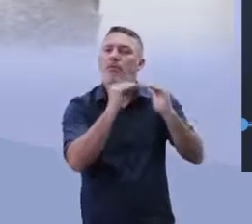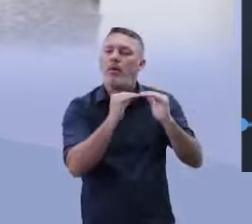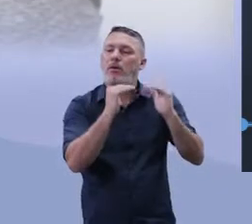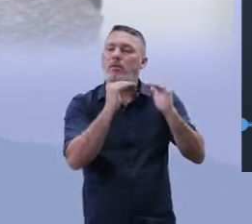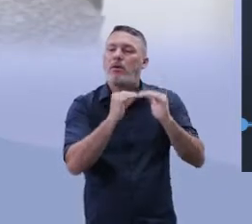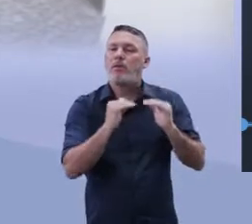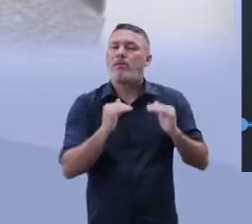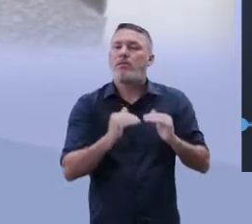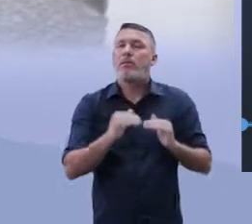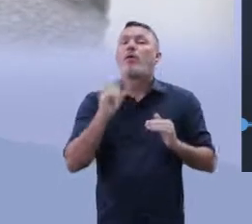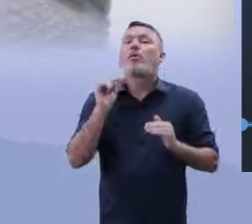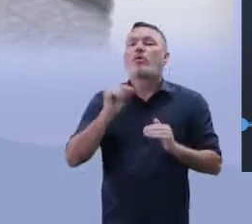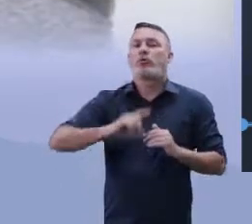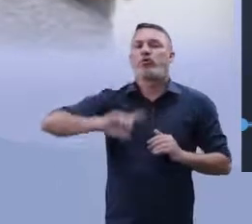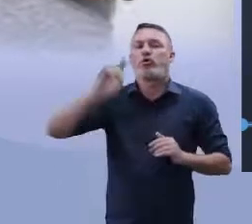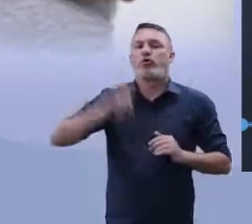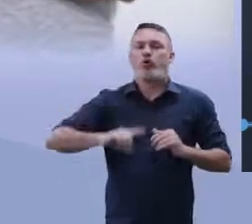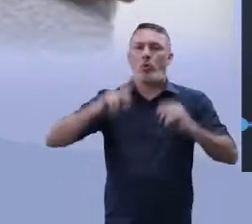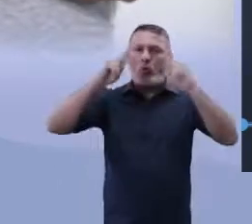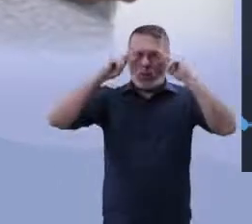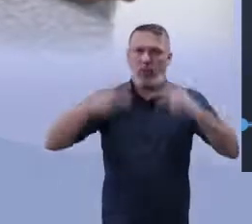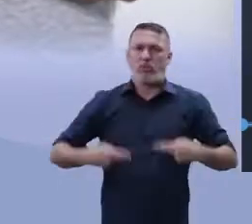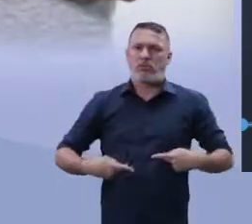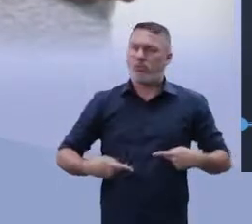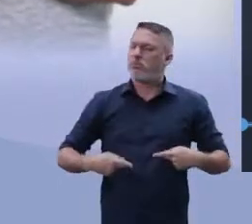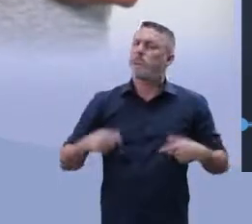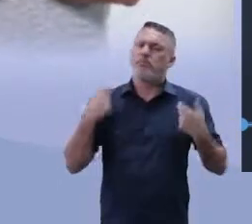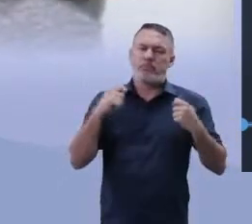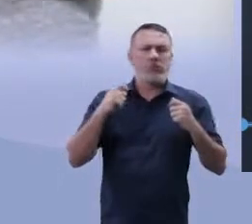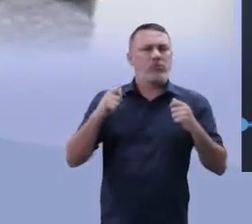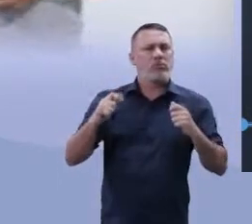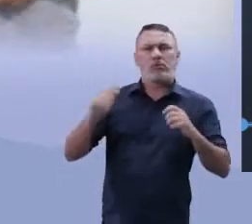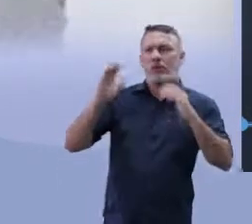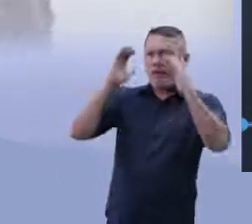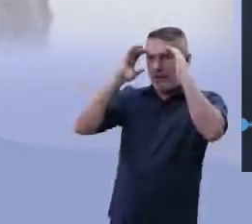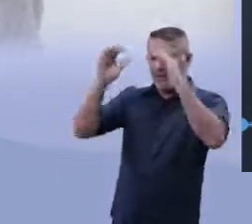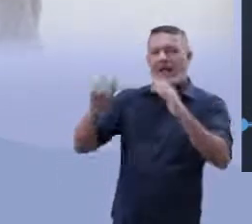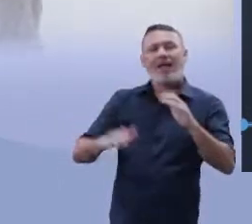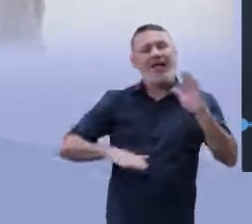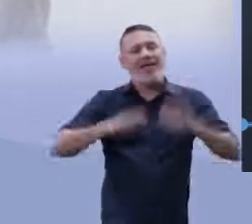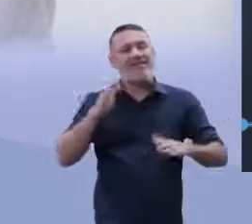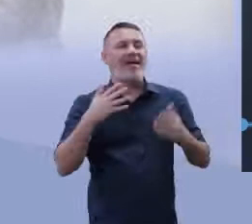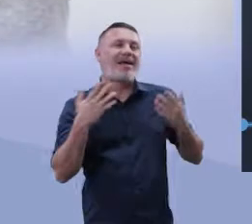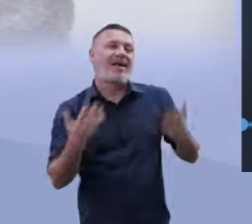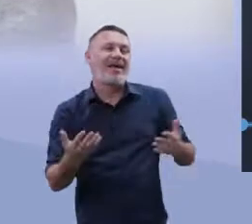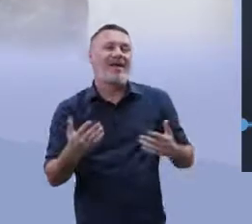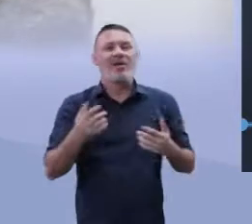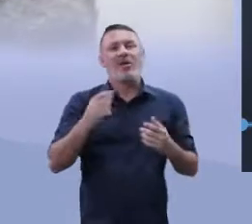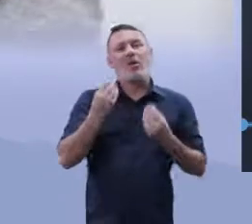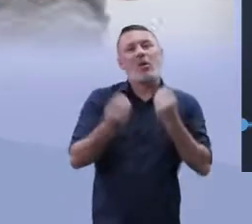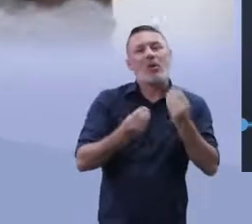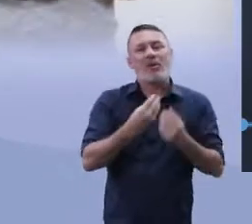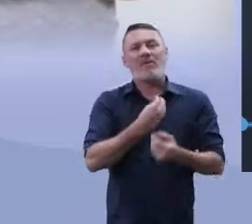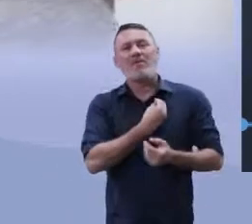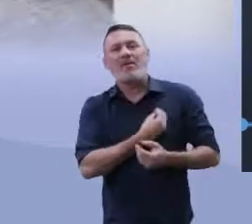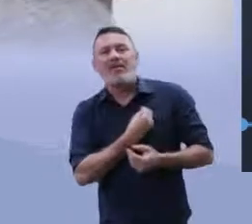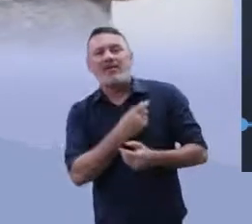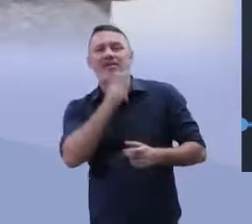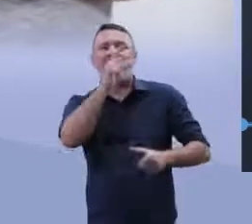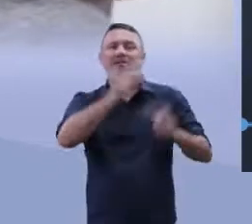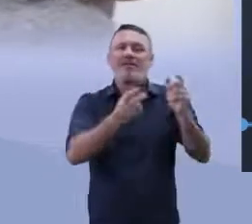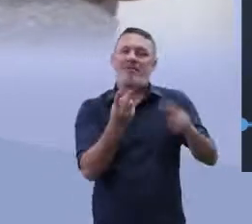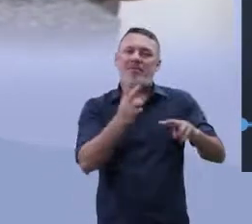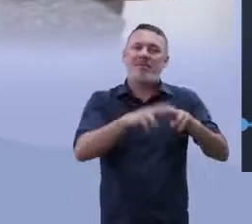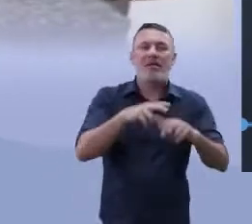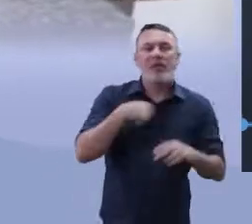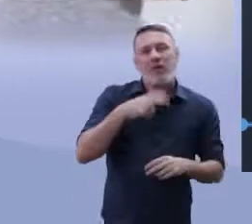parâmetros dos direitos humanos. Tá? Às vezes você tem seu pensamento, não, professor, eu vou dar uma vida sadia para essas